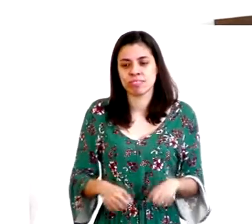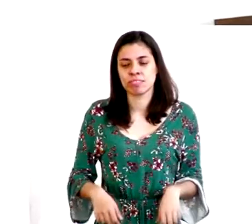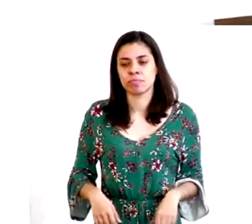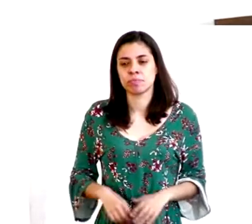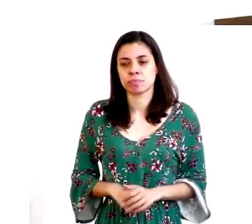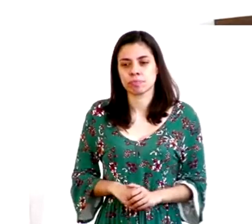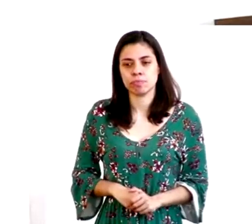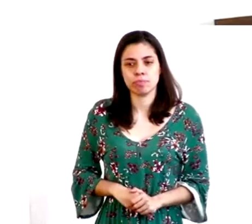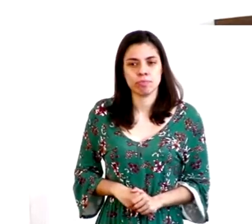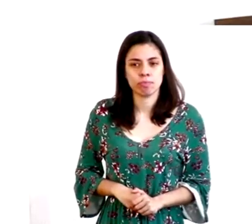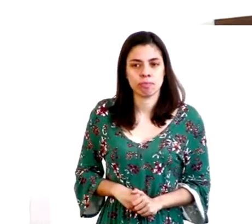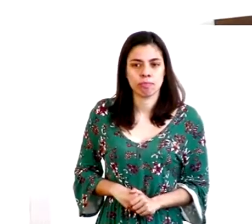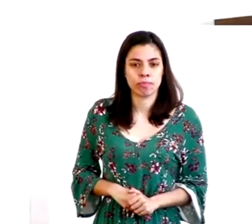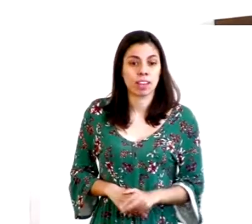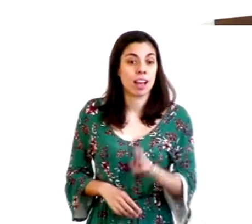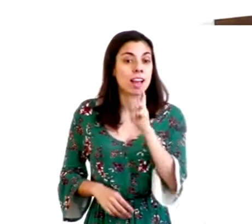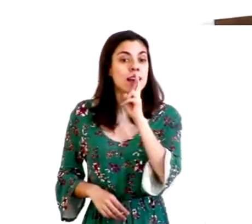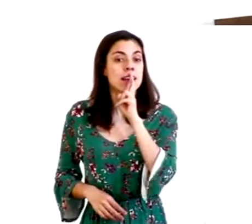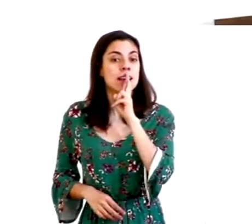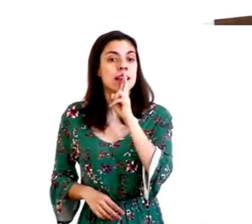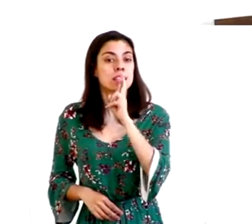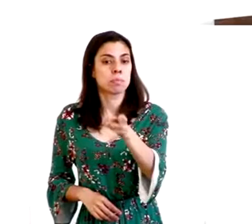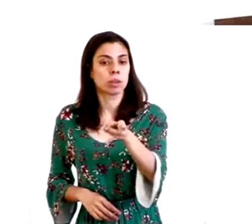Jesus é o Rei nesse reino.